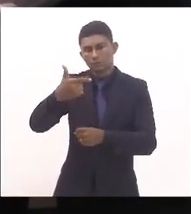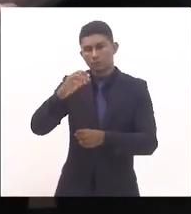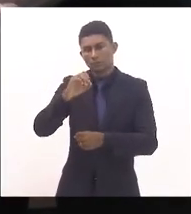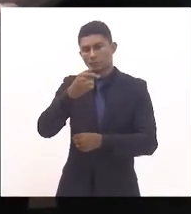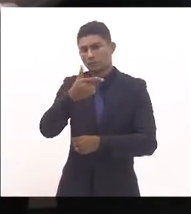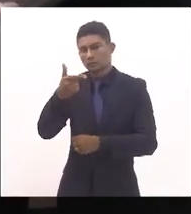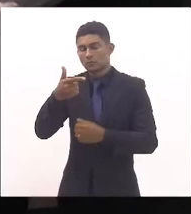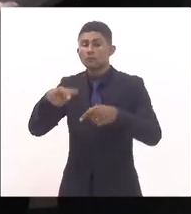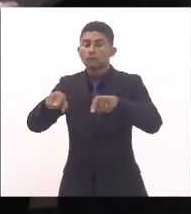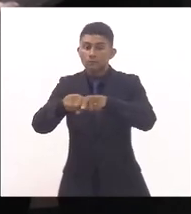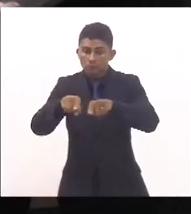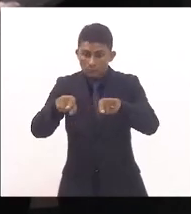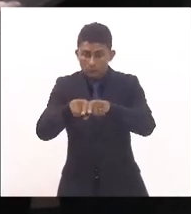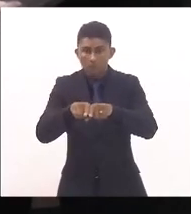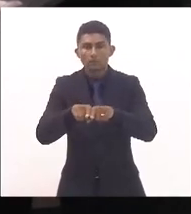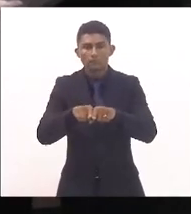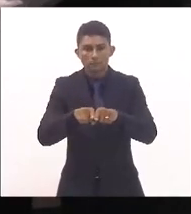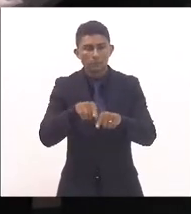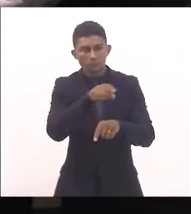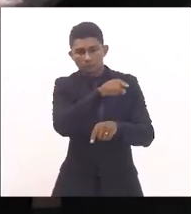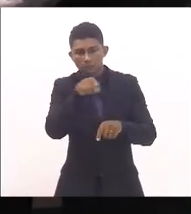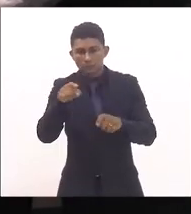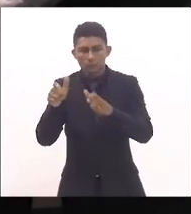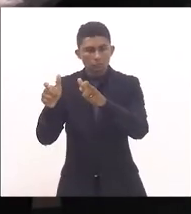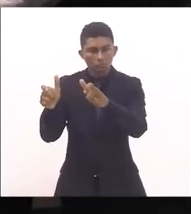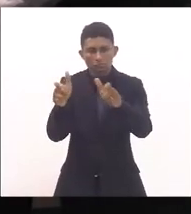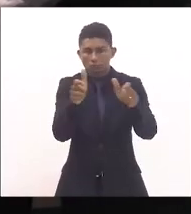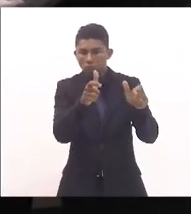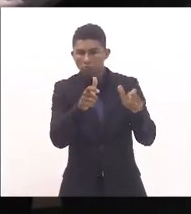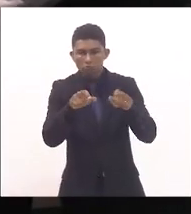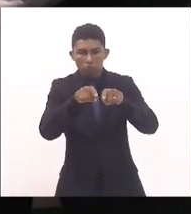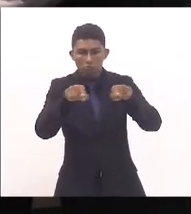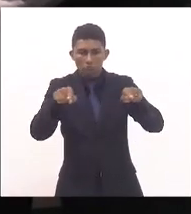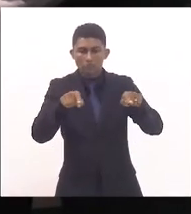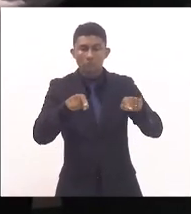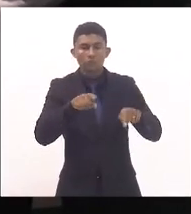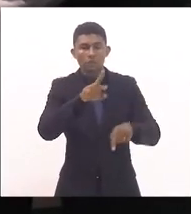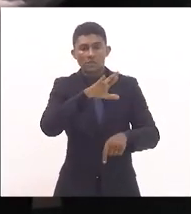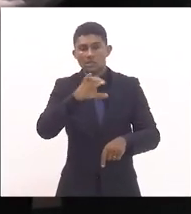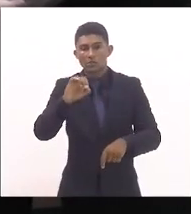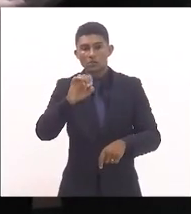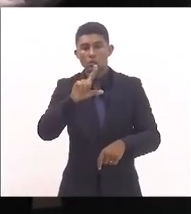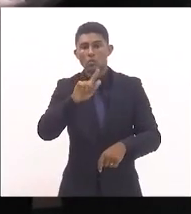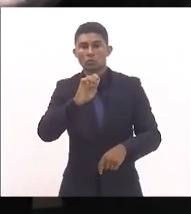aqueles estabelecimentos que estavam no Rio Log, no decreto